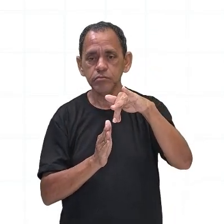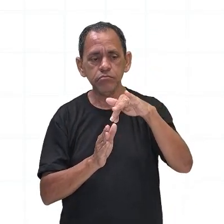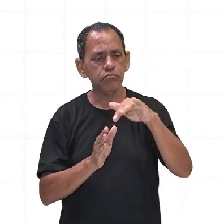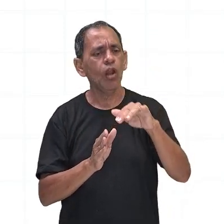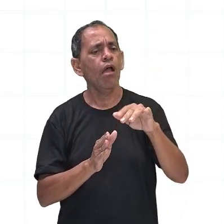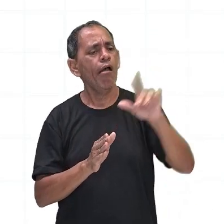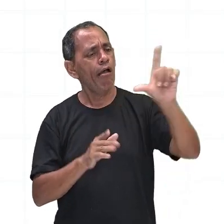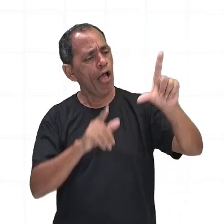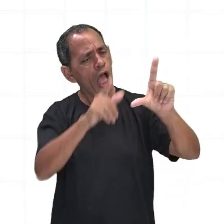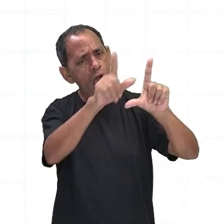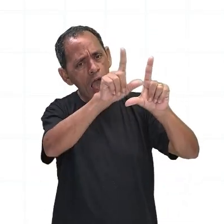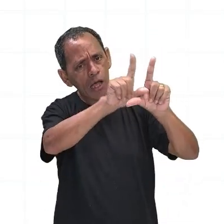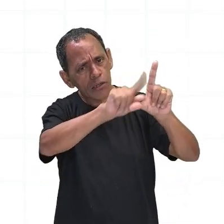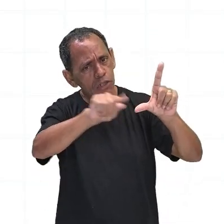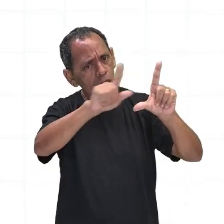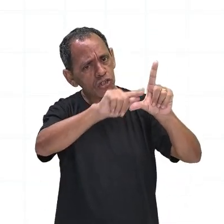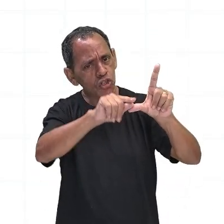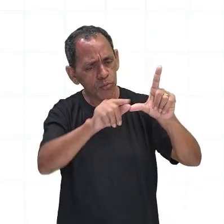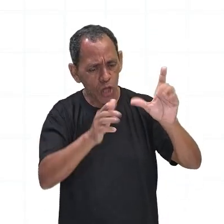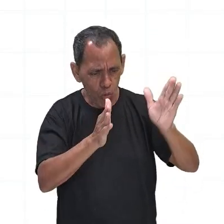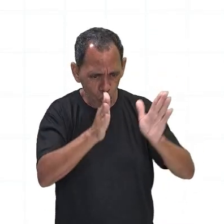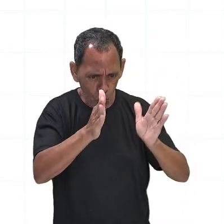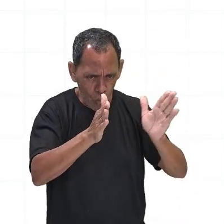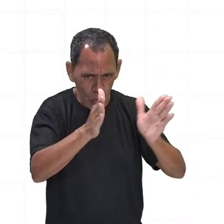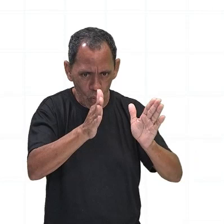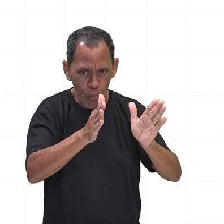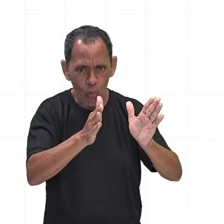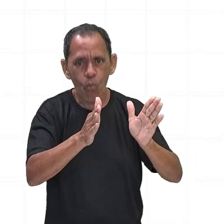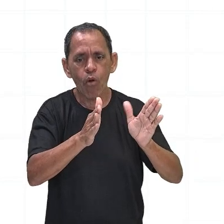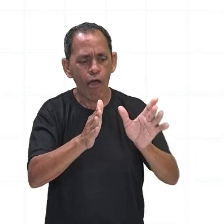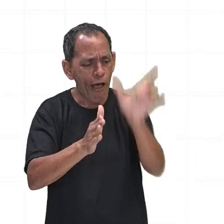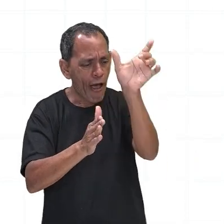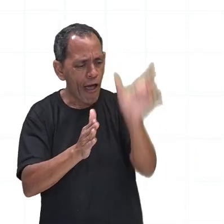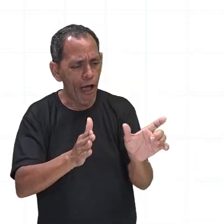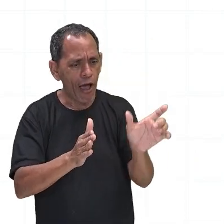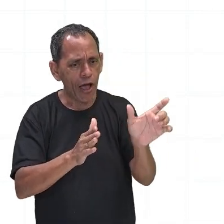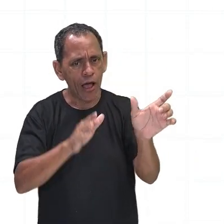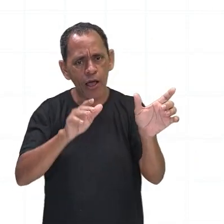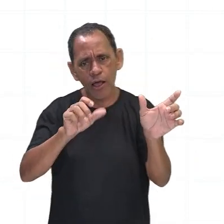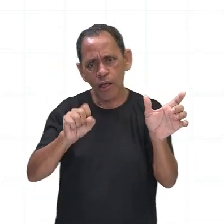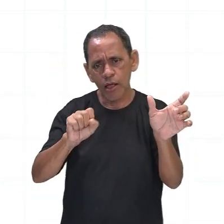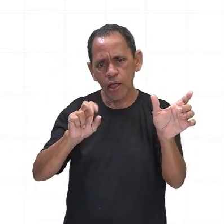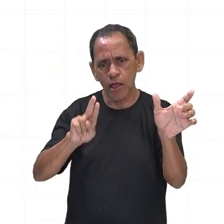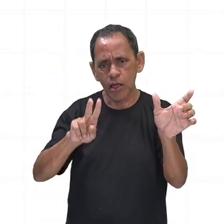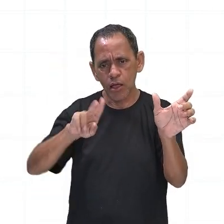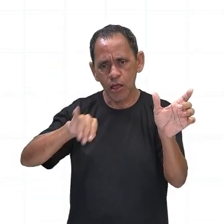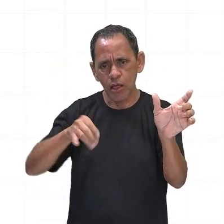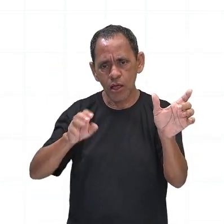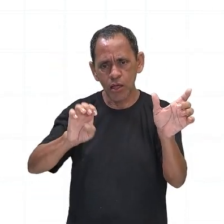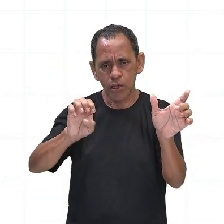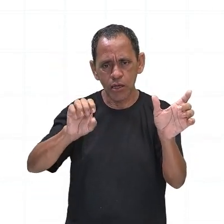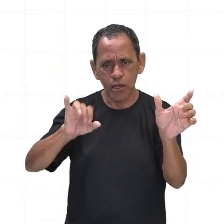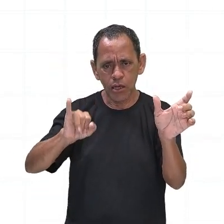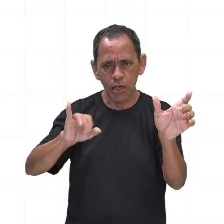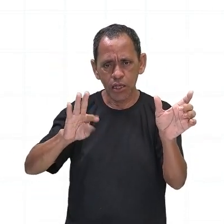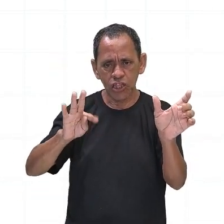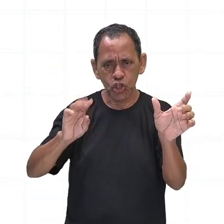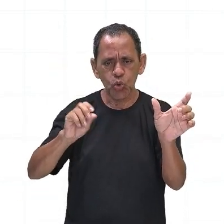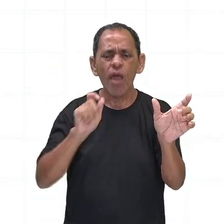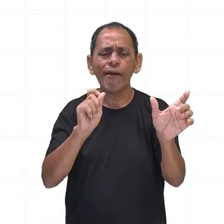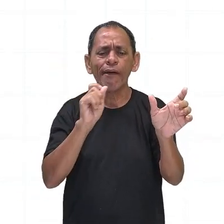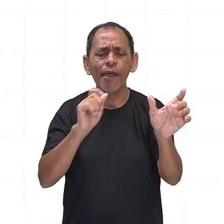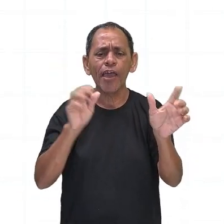seja, é o nosso sujeito. Quem é que está feliz? Identificando o sujeito dessa oração, a minha criança feliz.